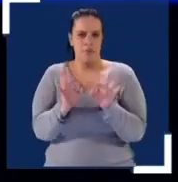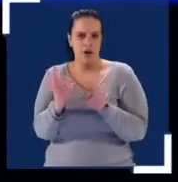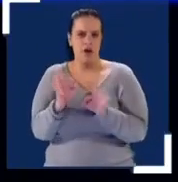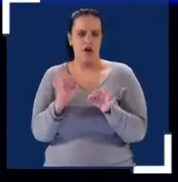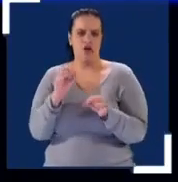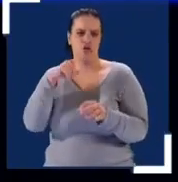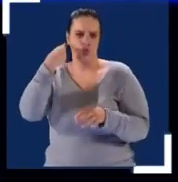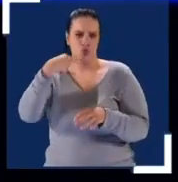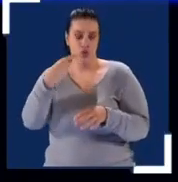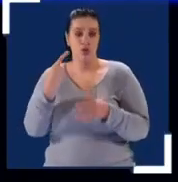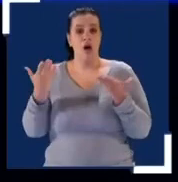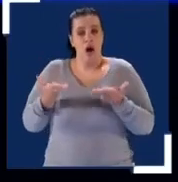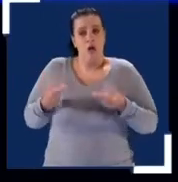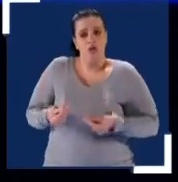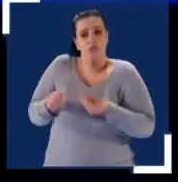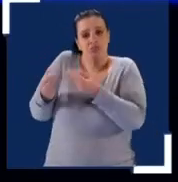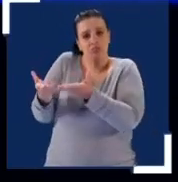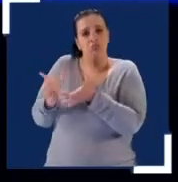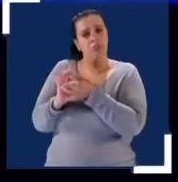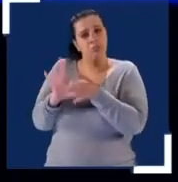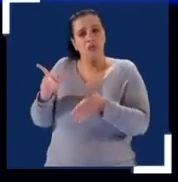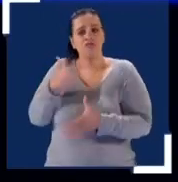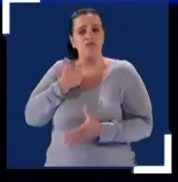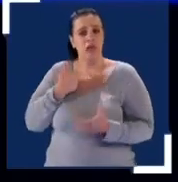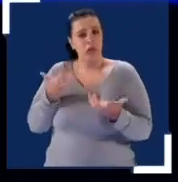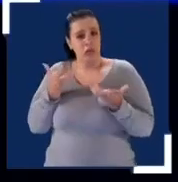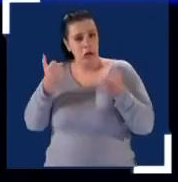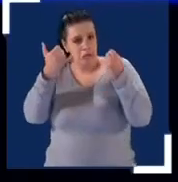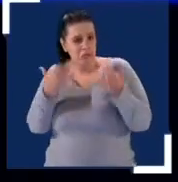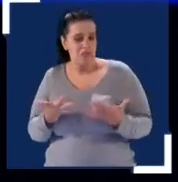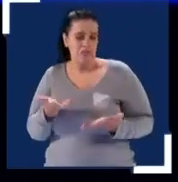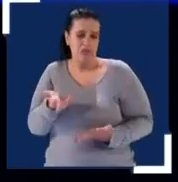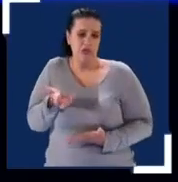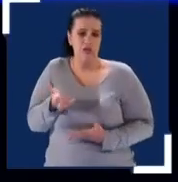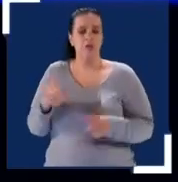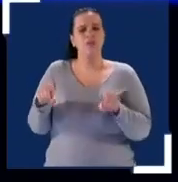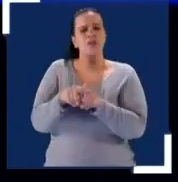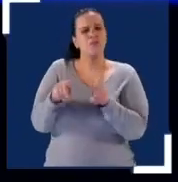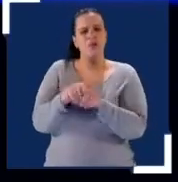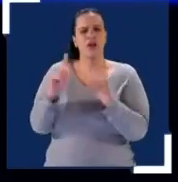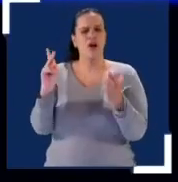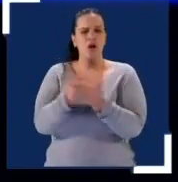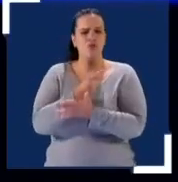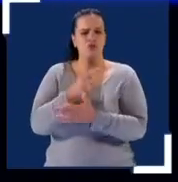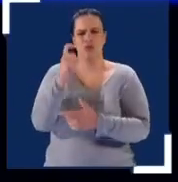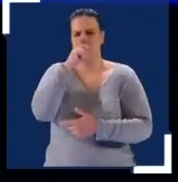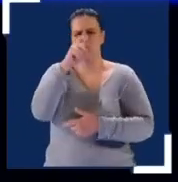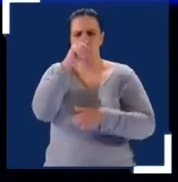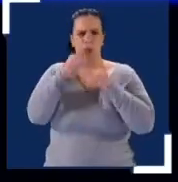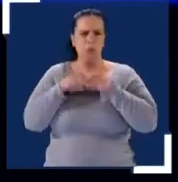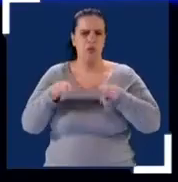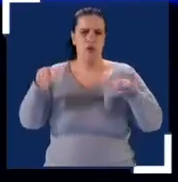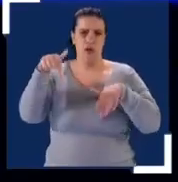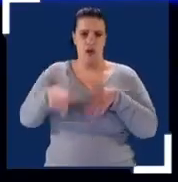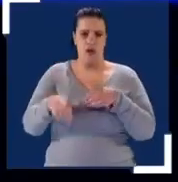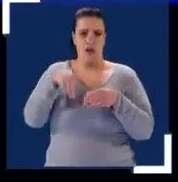aqui o espaço para o senhor falar desse caso, se quiser, e também sobre o fenômeno de notícias falsas nessa